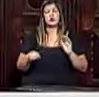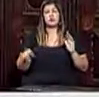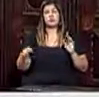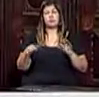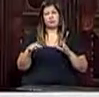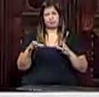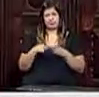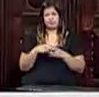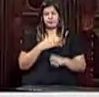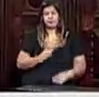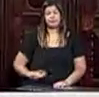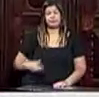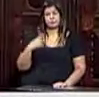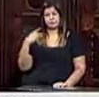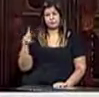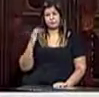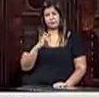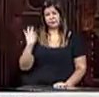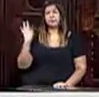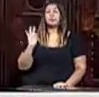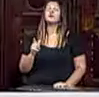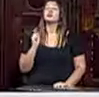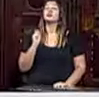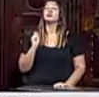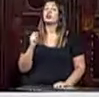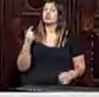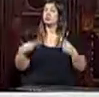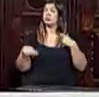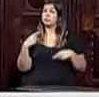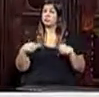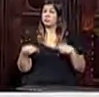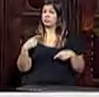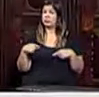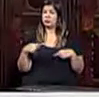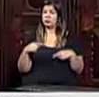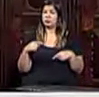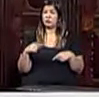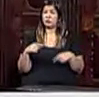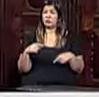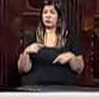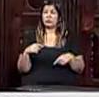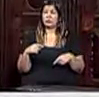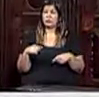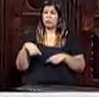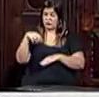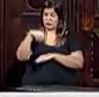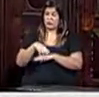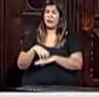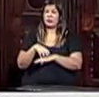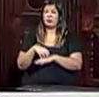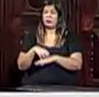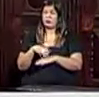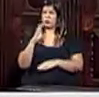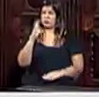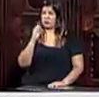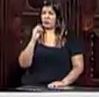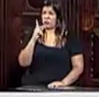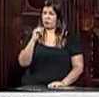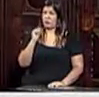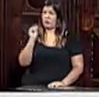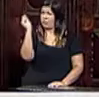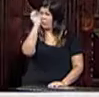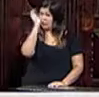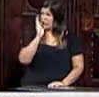nação. Quem disputou a ser país sede de Copa do Mundo foi o